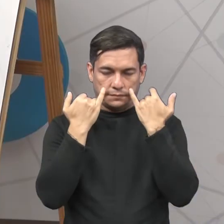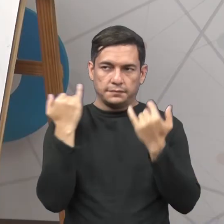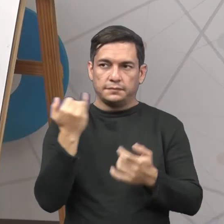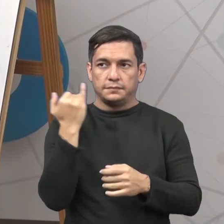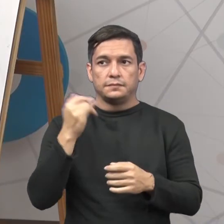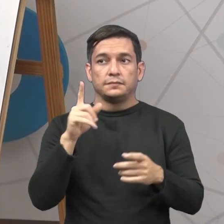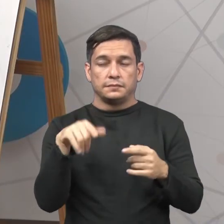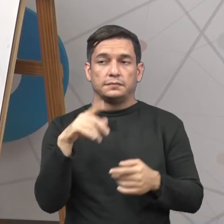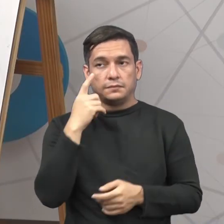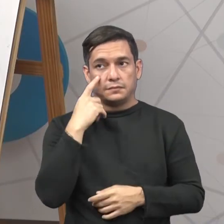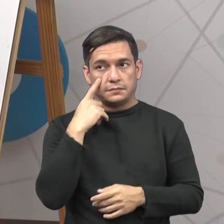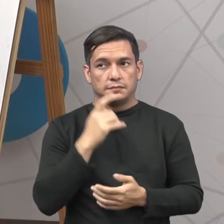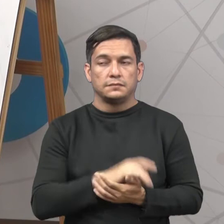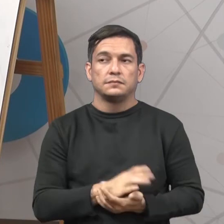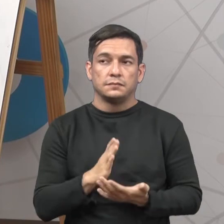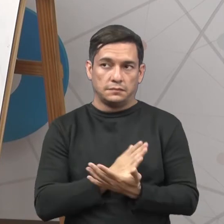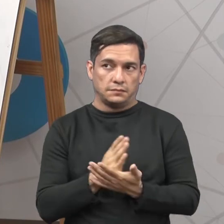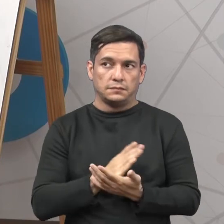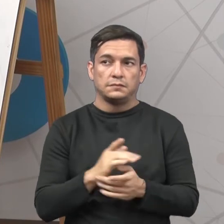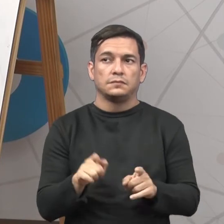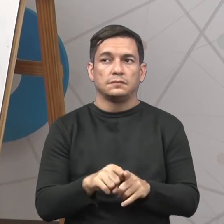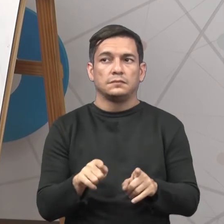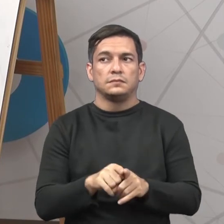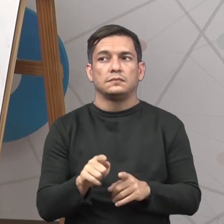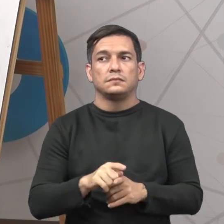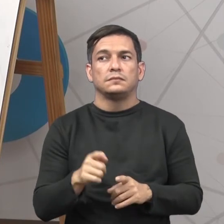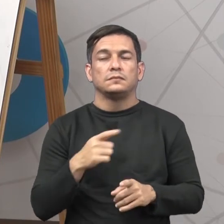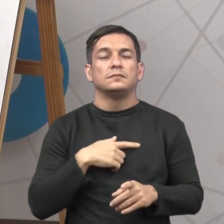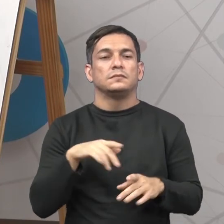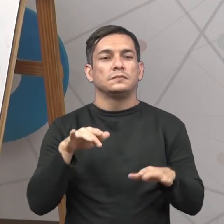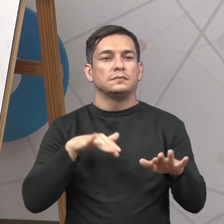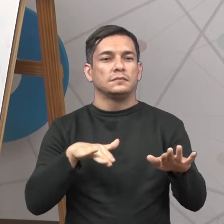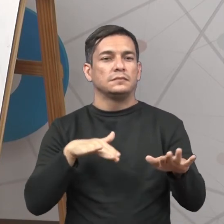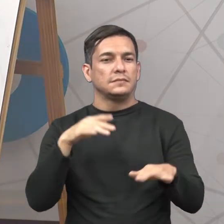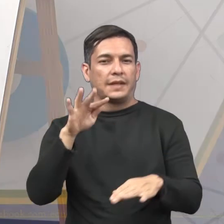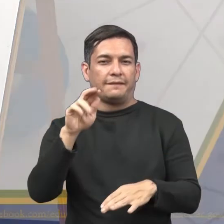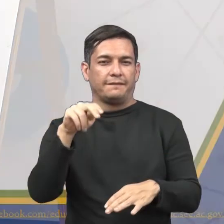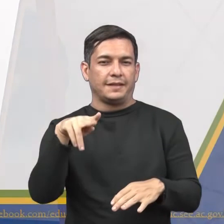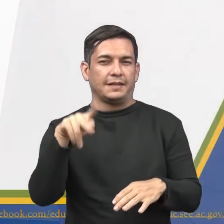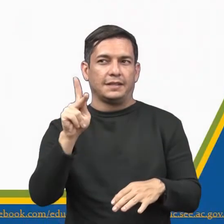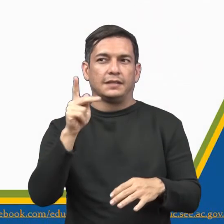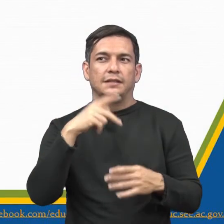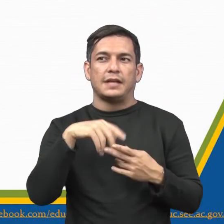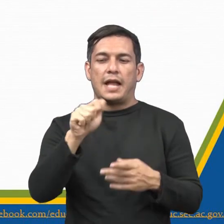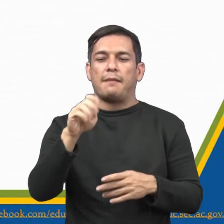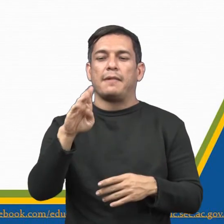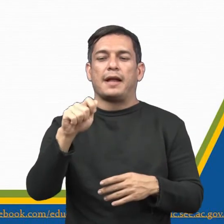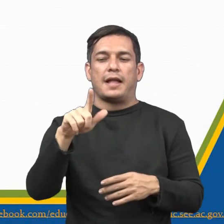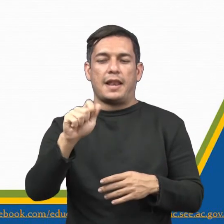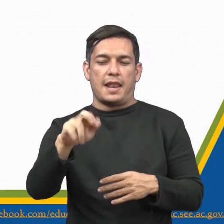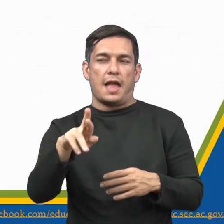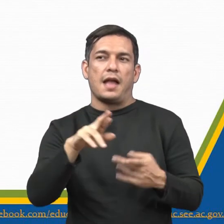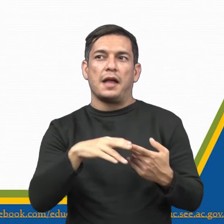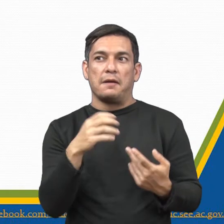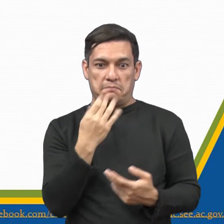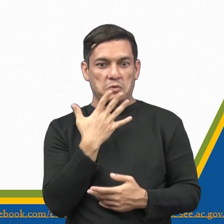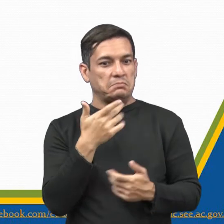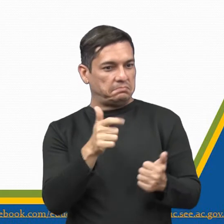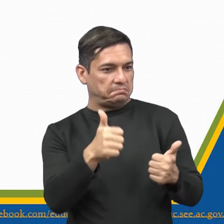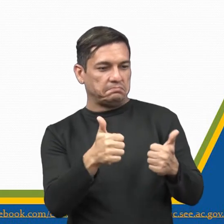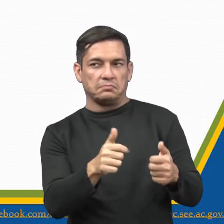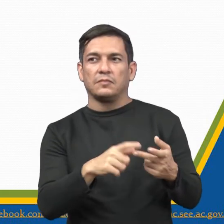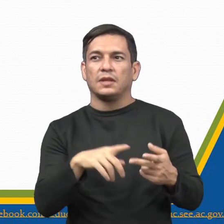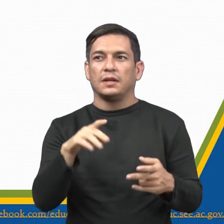jornal. Olha só algumas expressões agora de algumas gírias do funk. Abalar, causar boa impressão. Bucha,